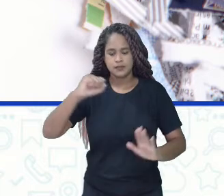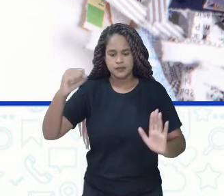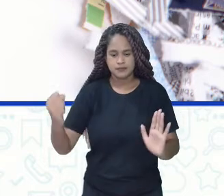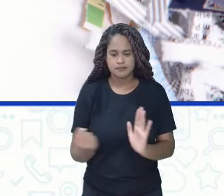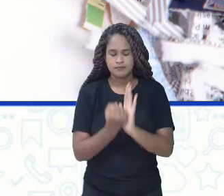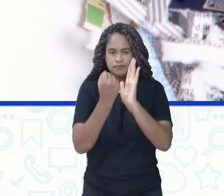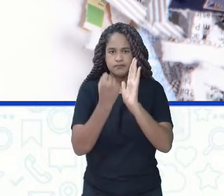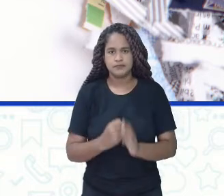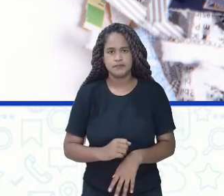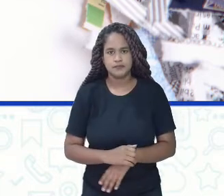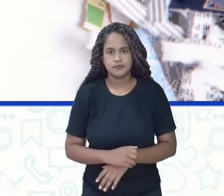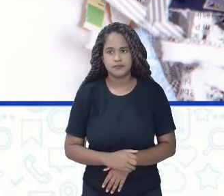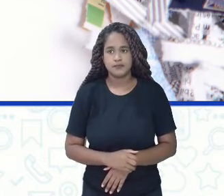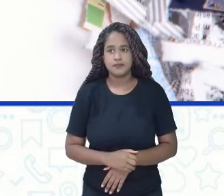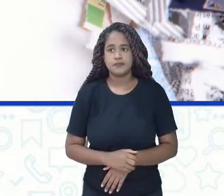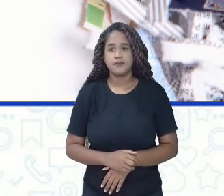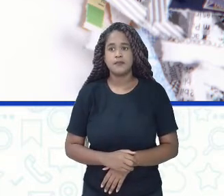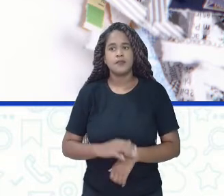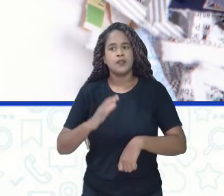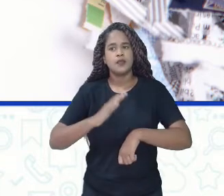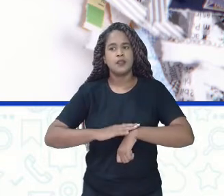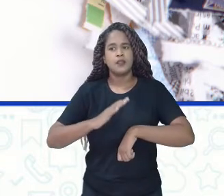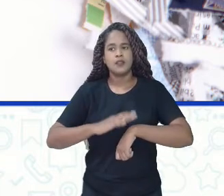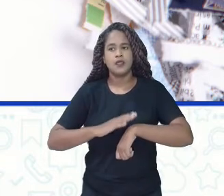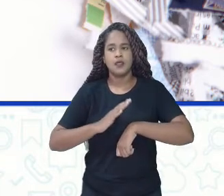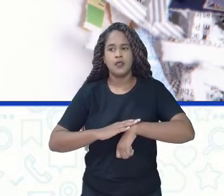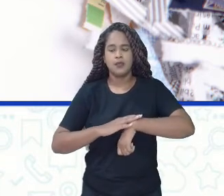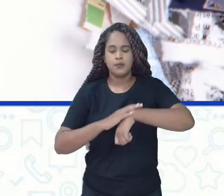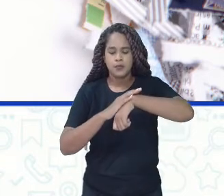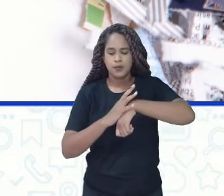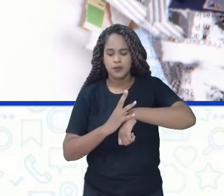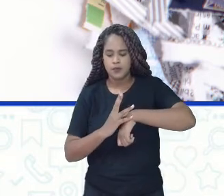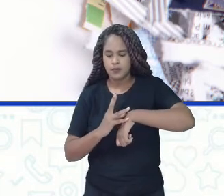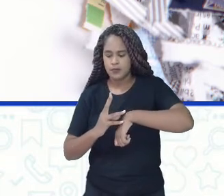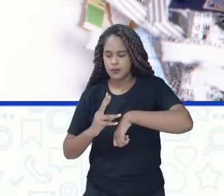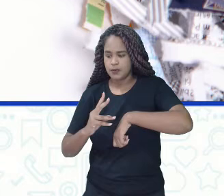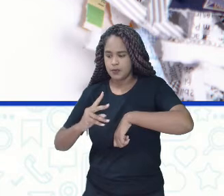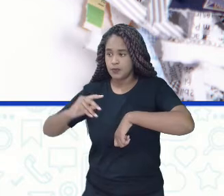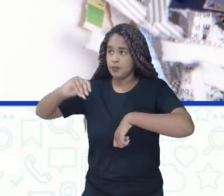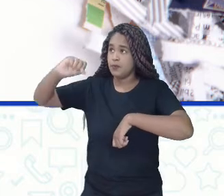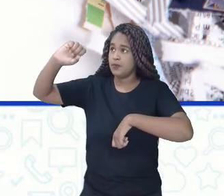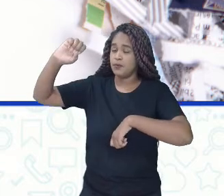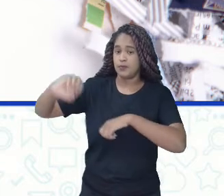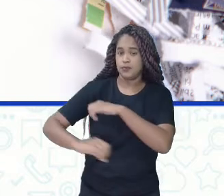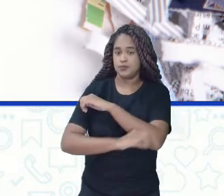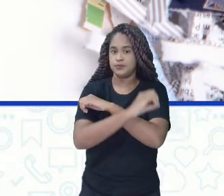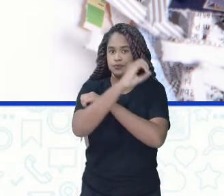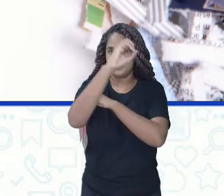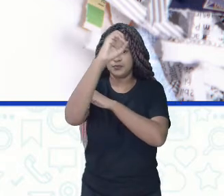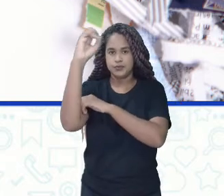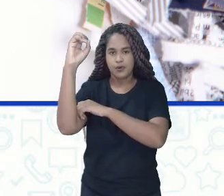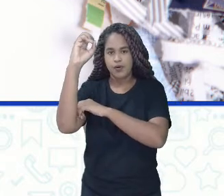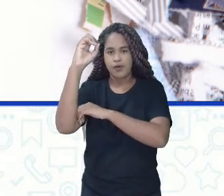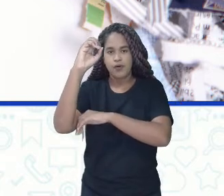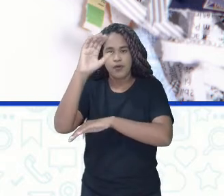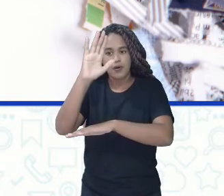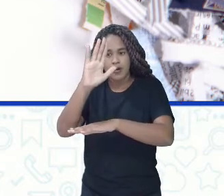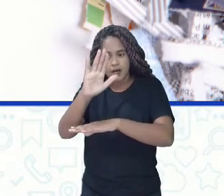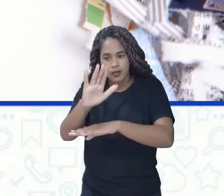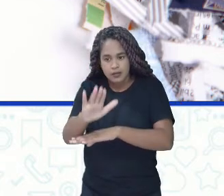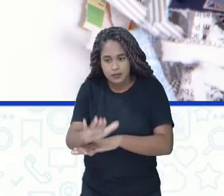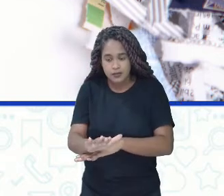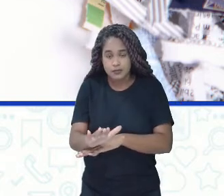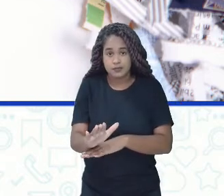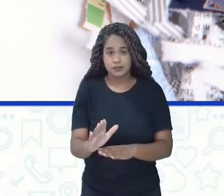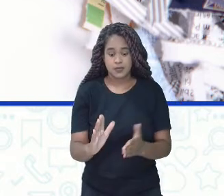em brasa. O tempo adormeceu ao sol da tarde. Soltou o livro imediatamente, outro caiu